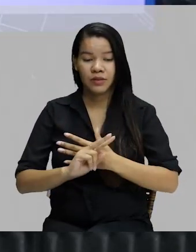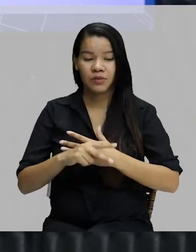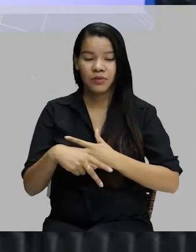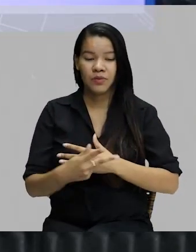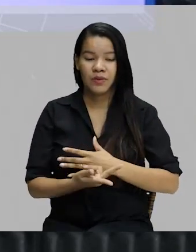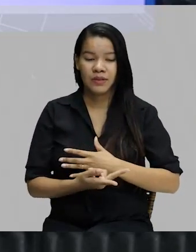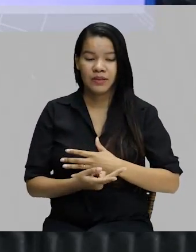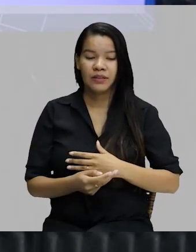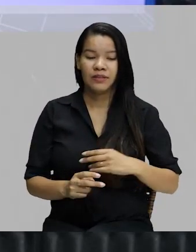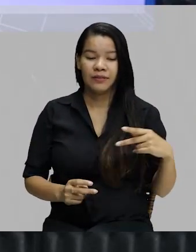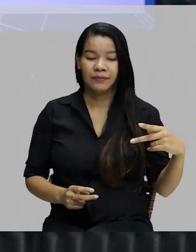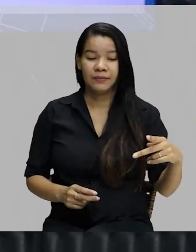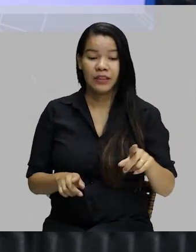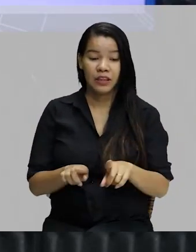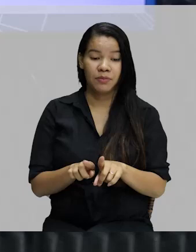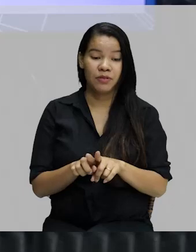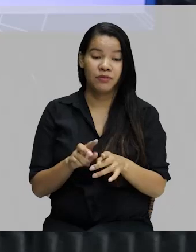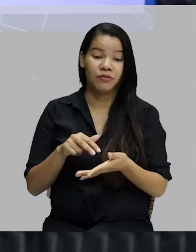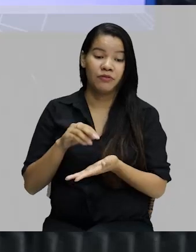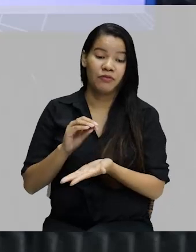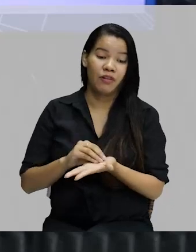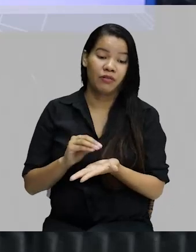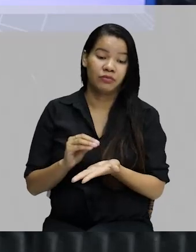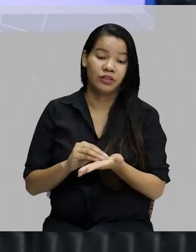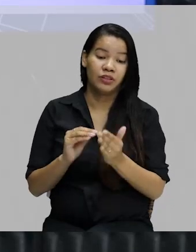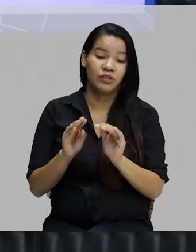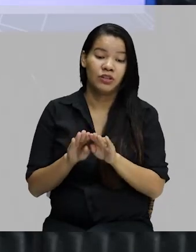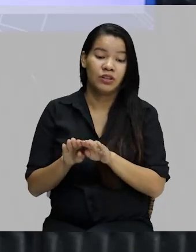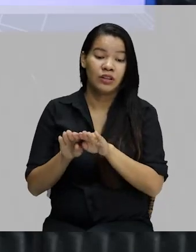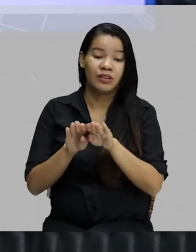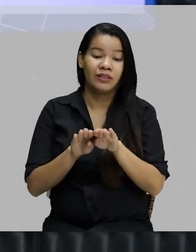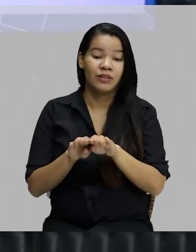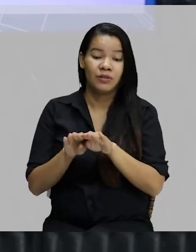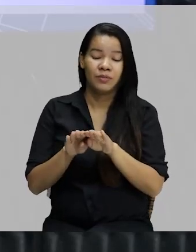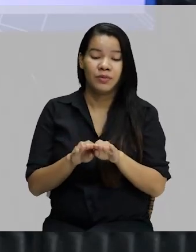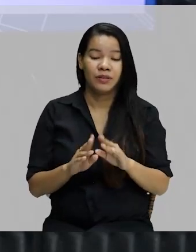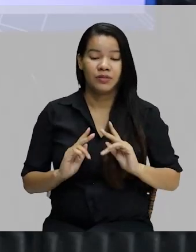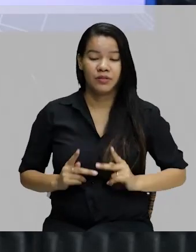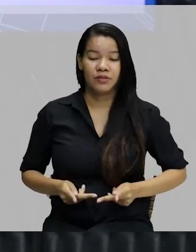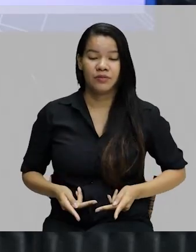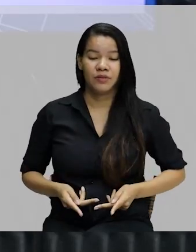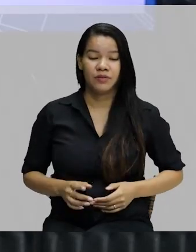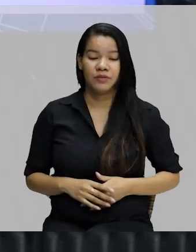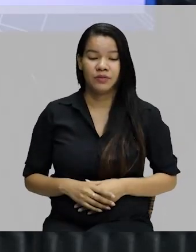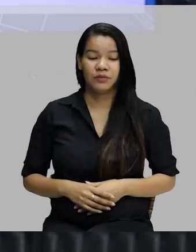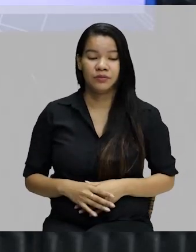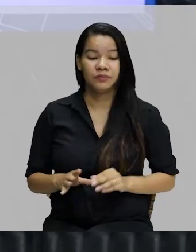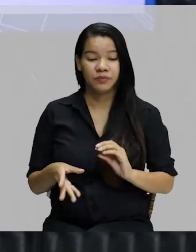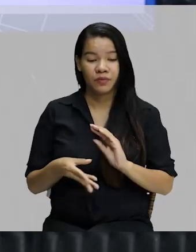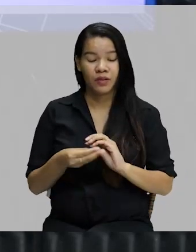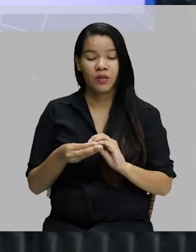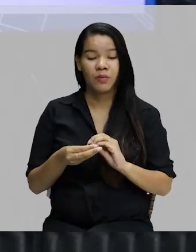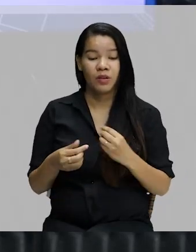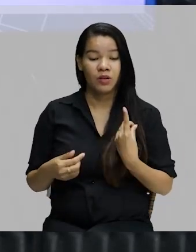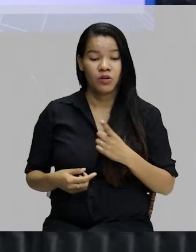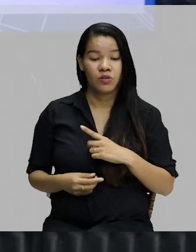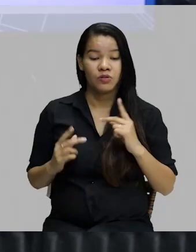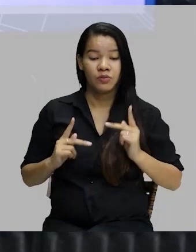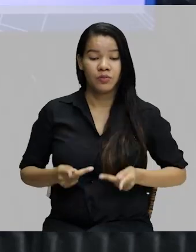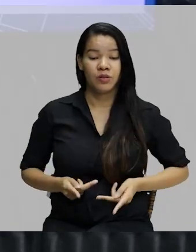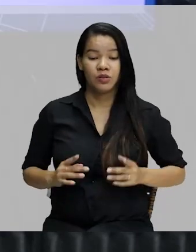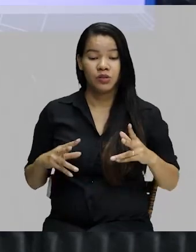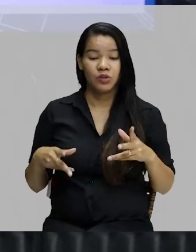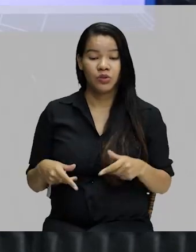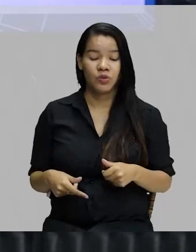e desequilíbrio para os seres vivos, inclusive para os humanos e para os ecossistemas,